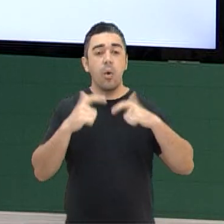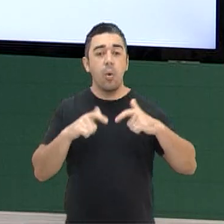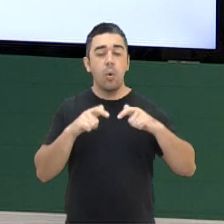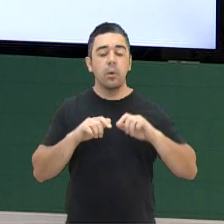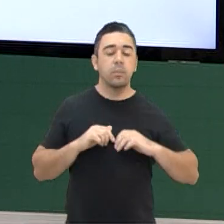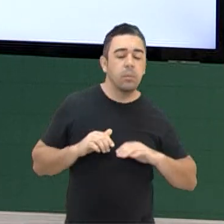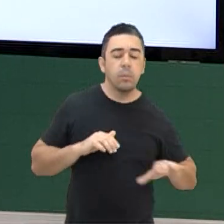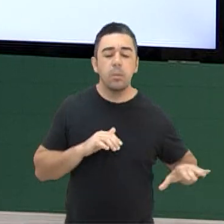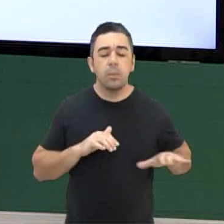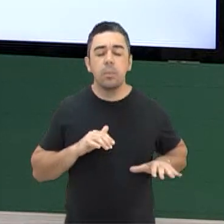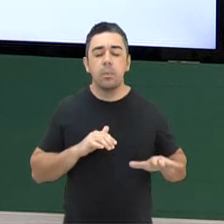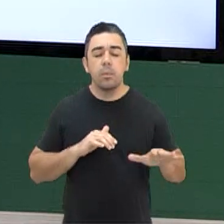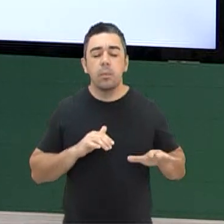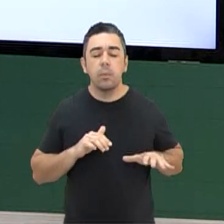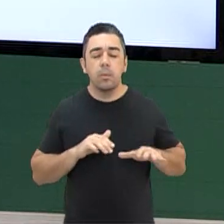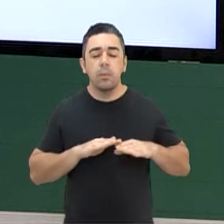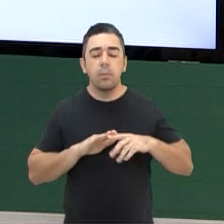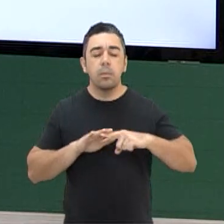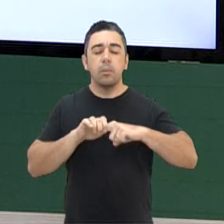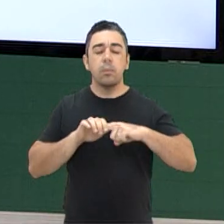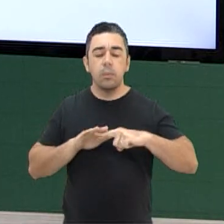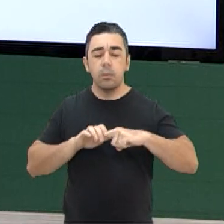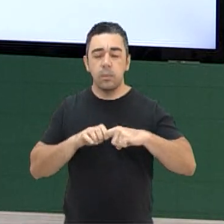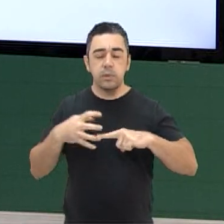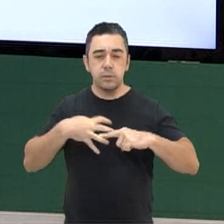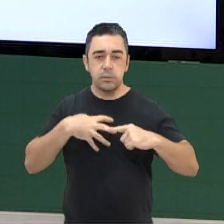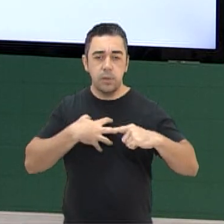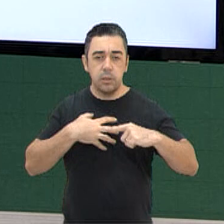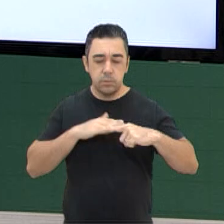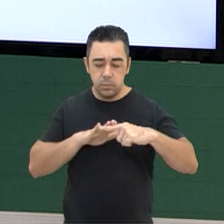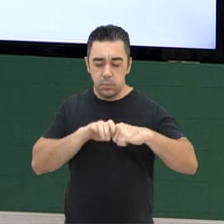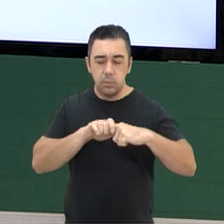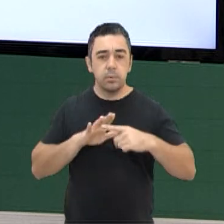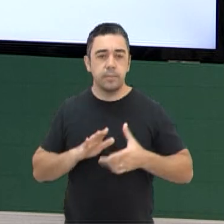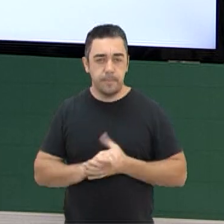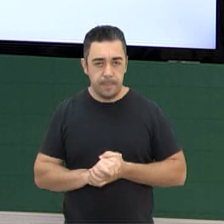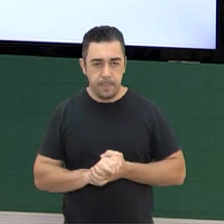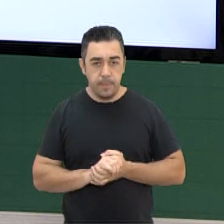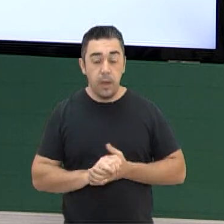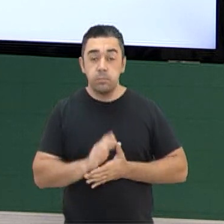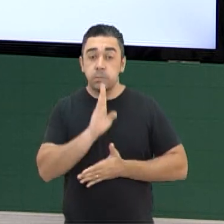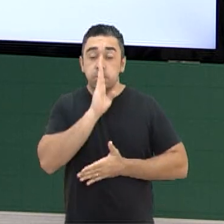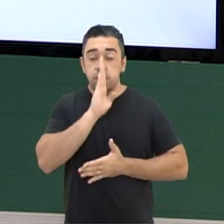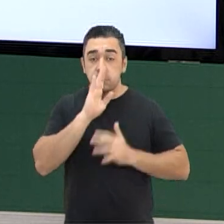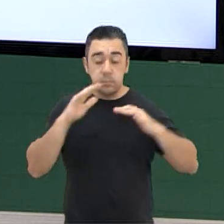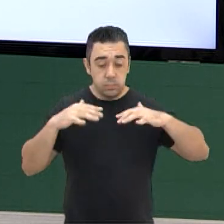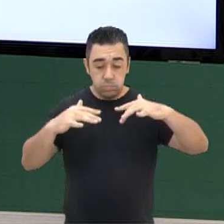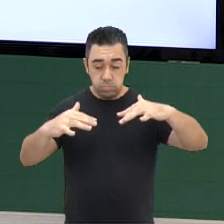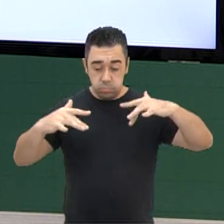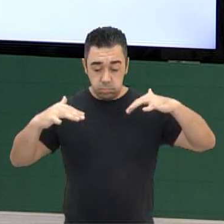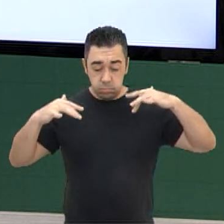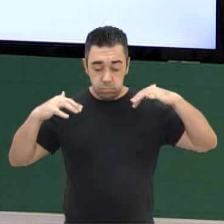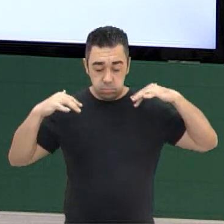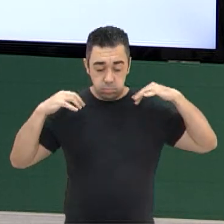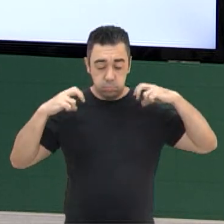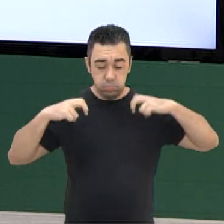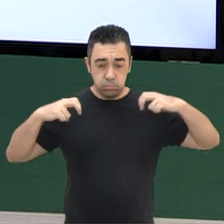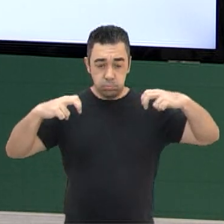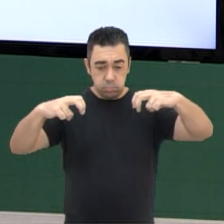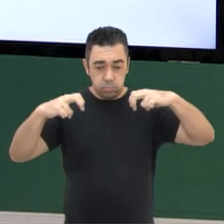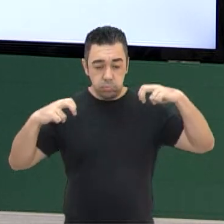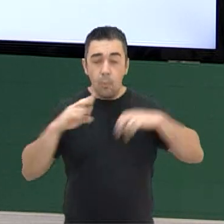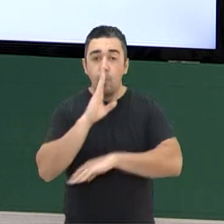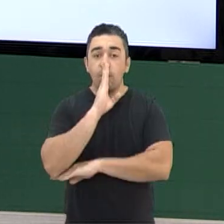espacialmente por meio dessas linhas com alto relevo. E o silêncio no ginásio é fundamental para